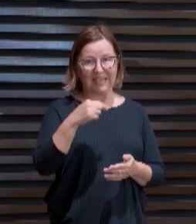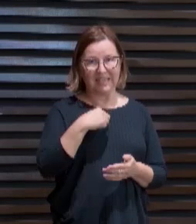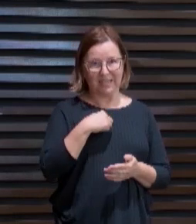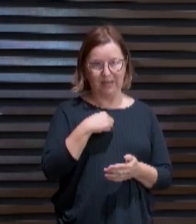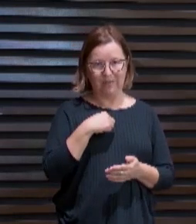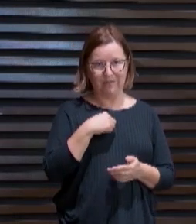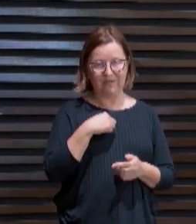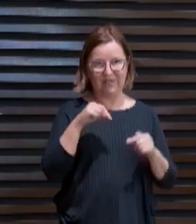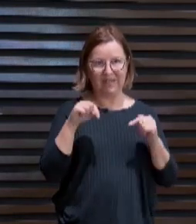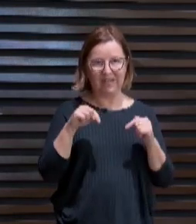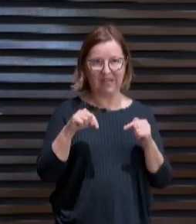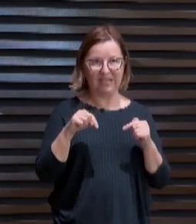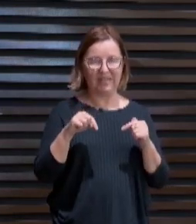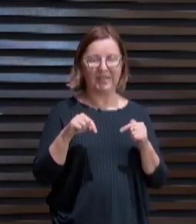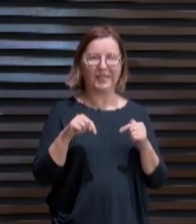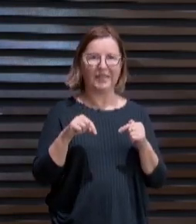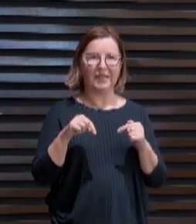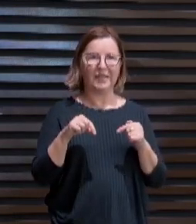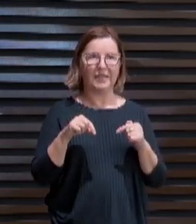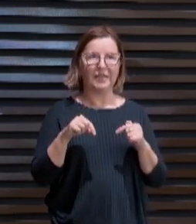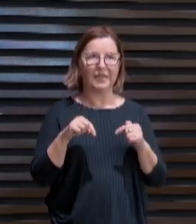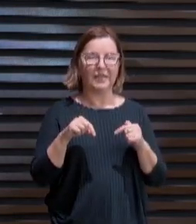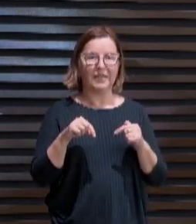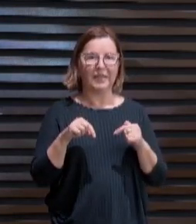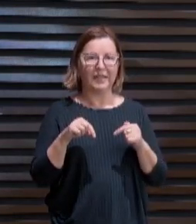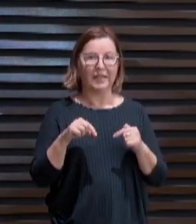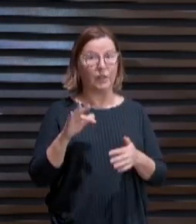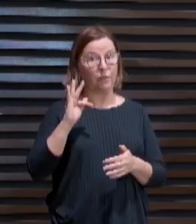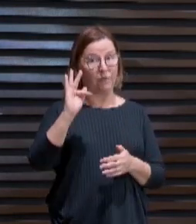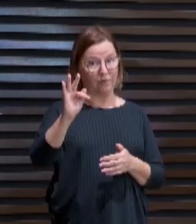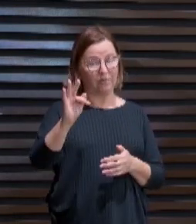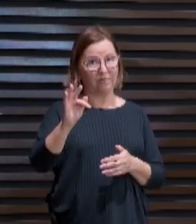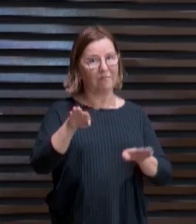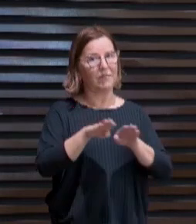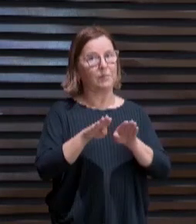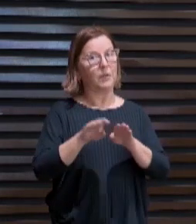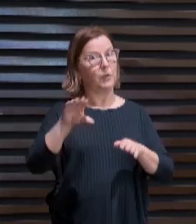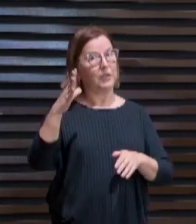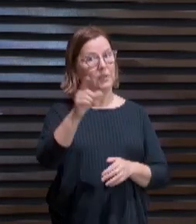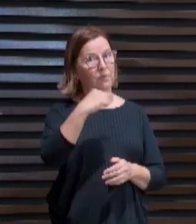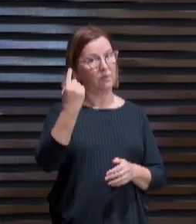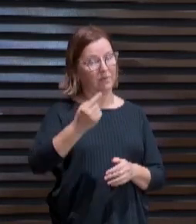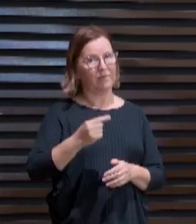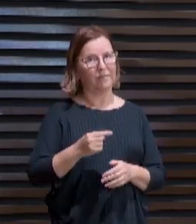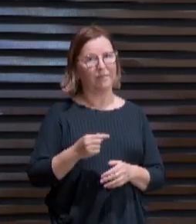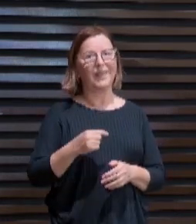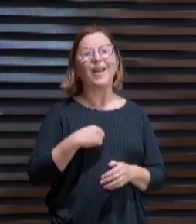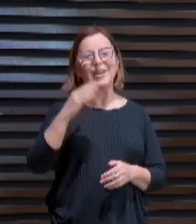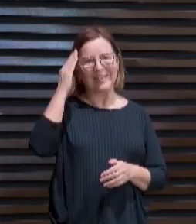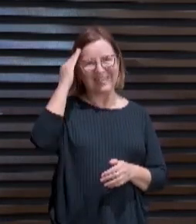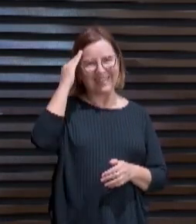ainda, nesse momento, nós vamos passar por isso aqui. Eu sei que nós estamos, vários irmãos foram batizados, né? Estão chegando